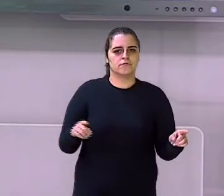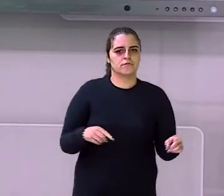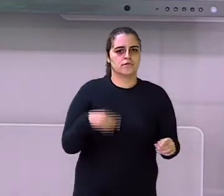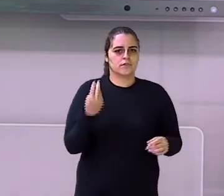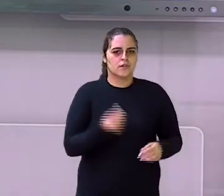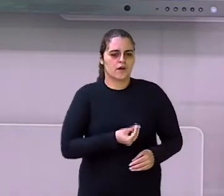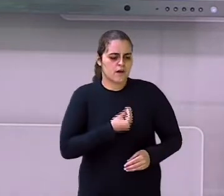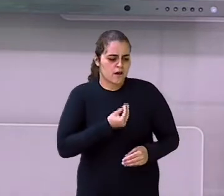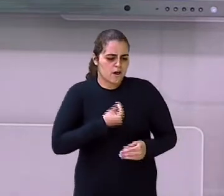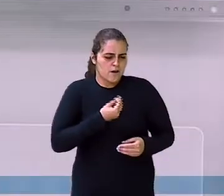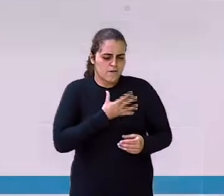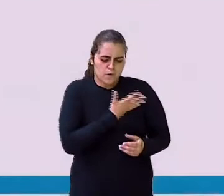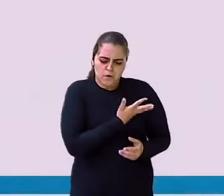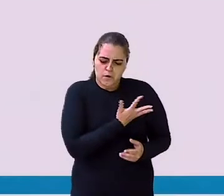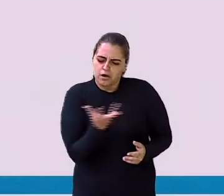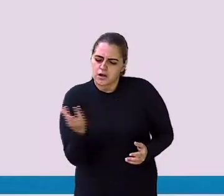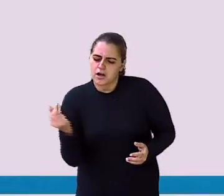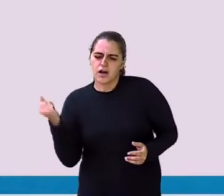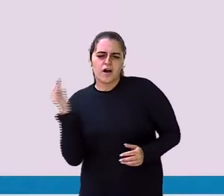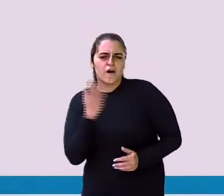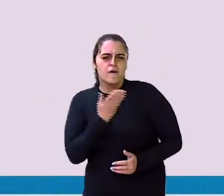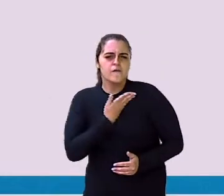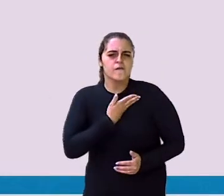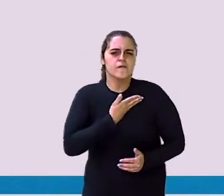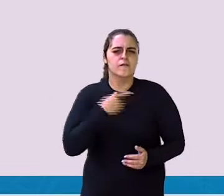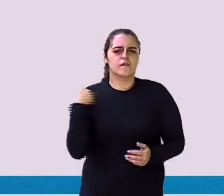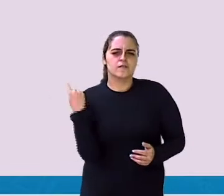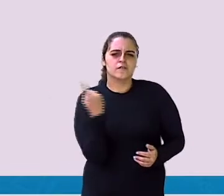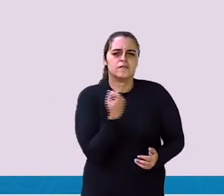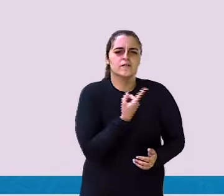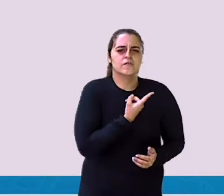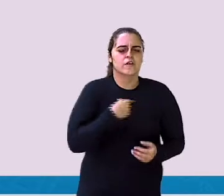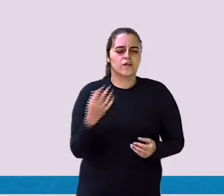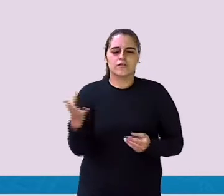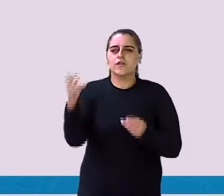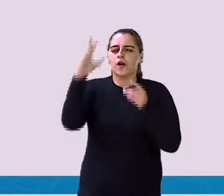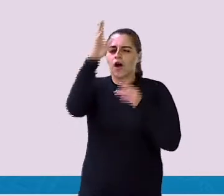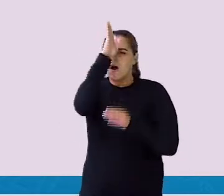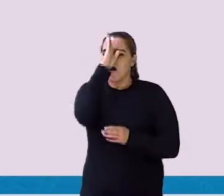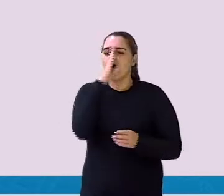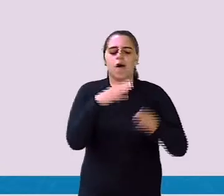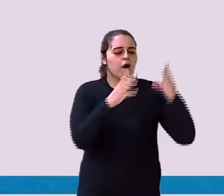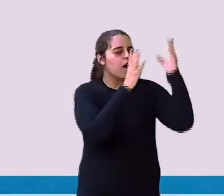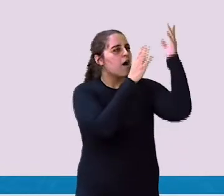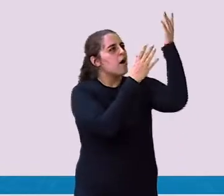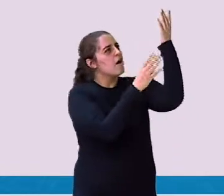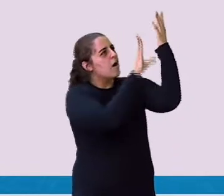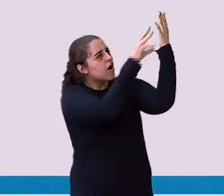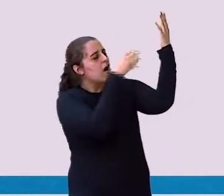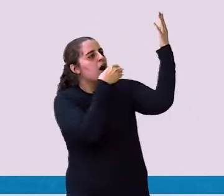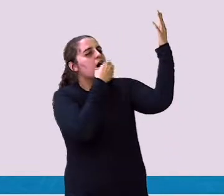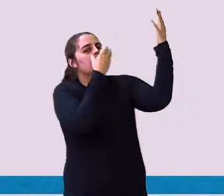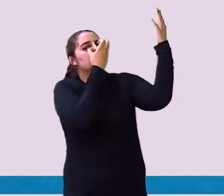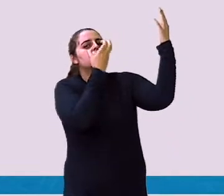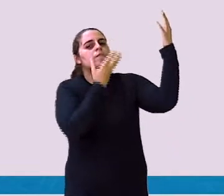A vida é uma grande amiga da gente Nos dá tudo de graça para viver